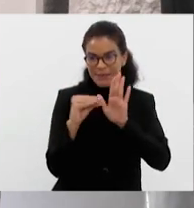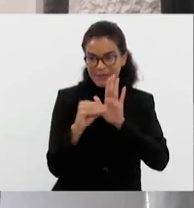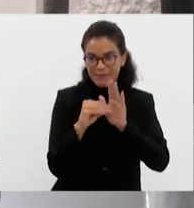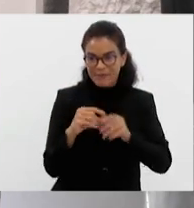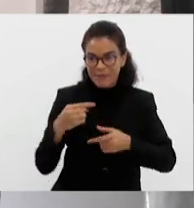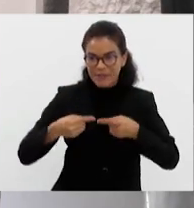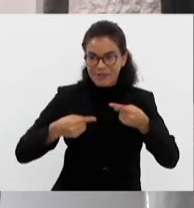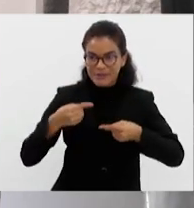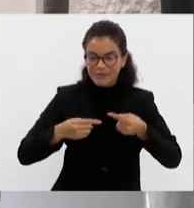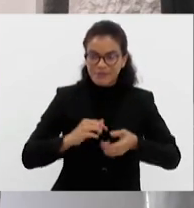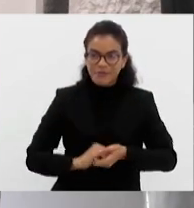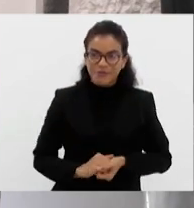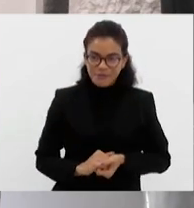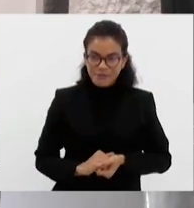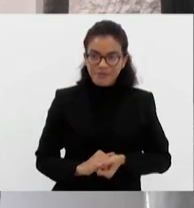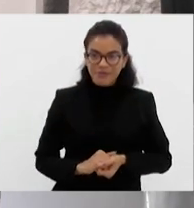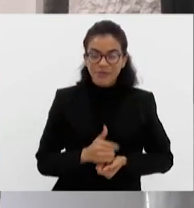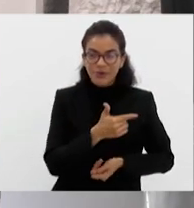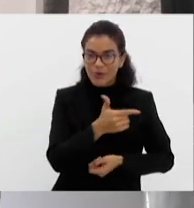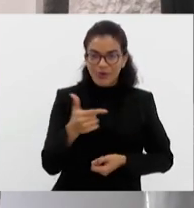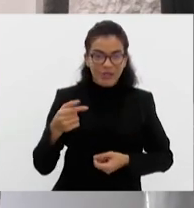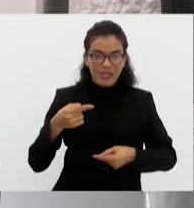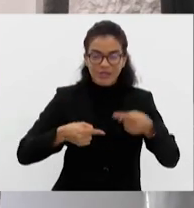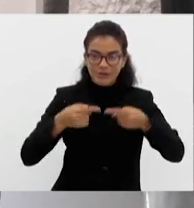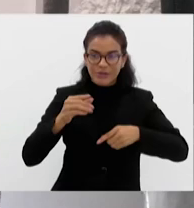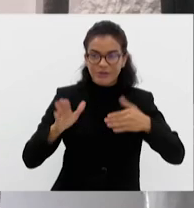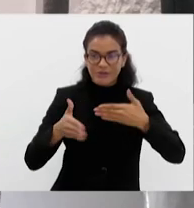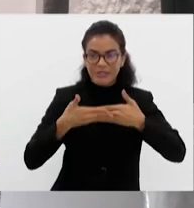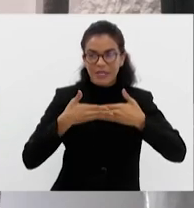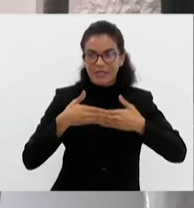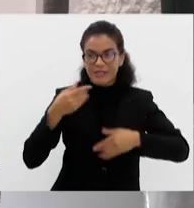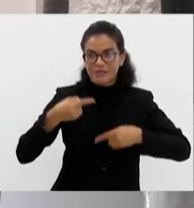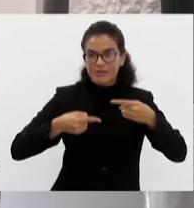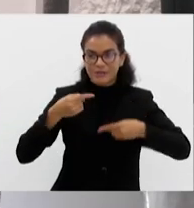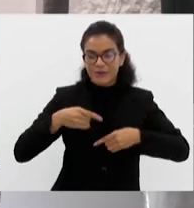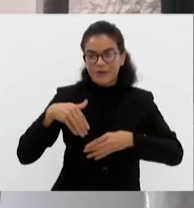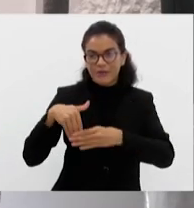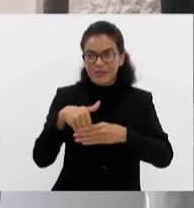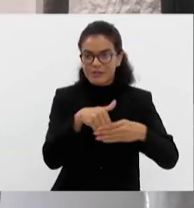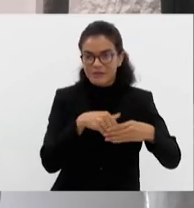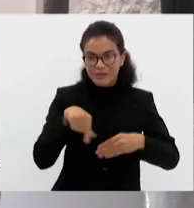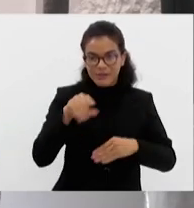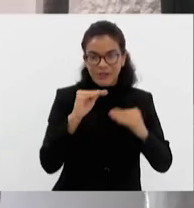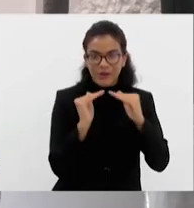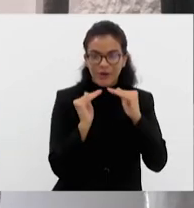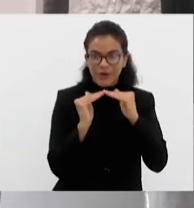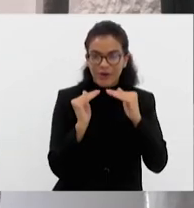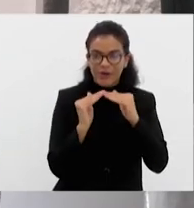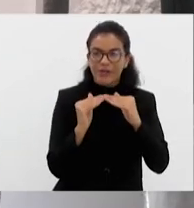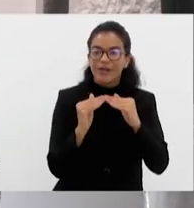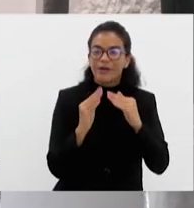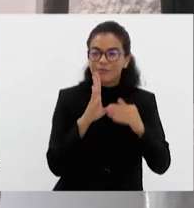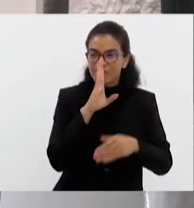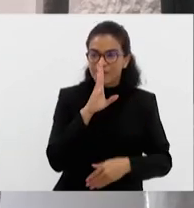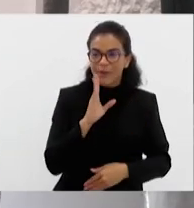Em discussão. Não havendo quem queira discutir, encerrada a discussão, em votação, se os que aprovam permaneçam como